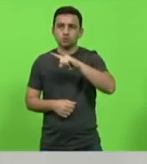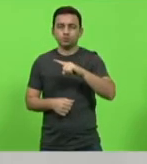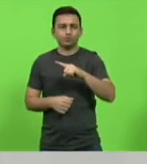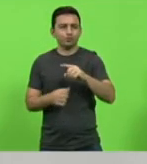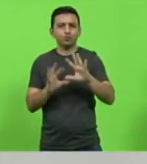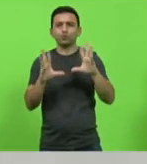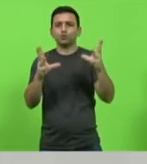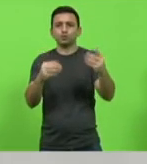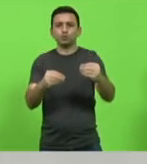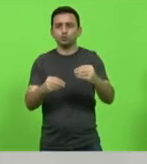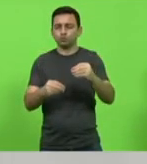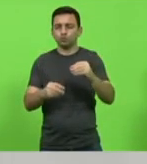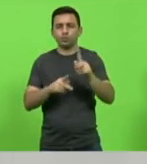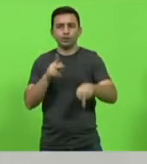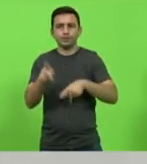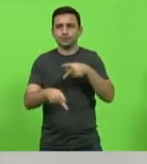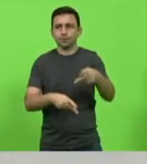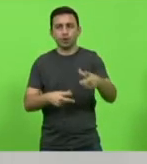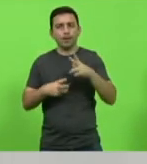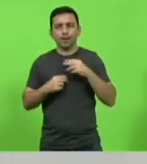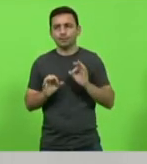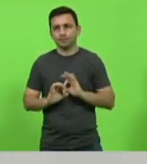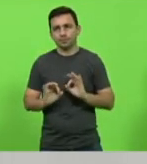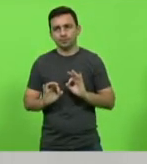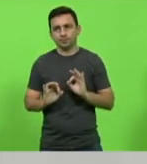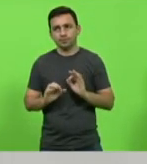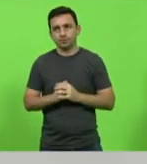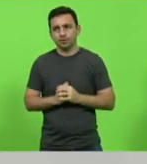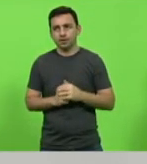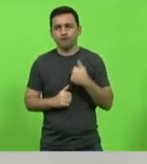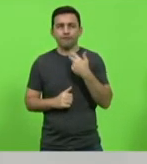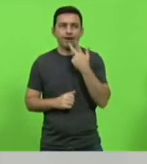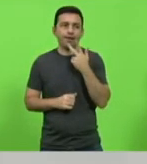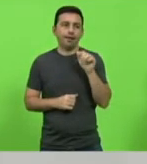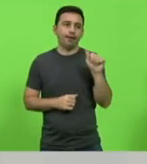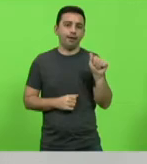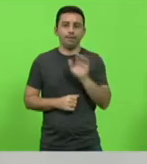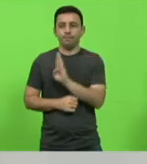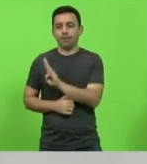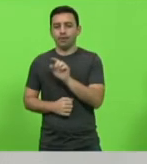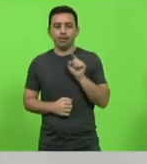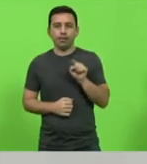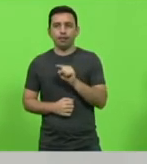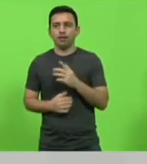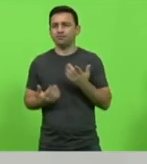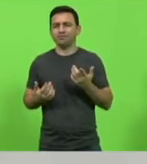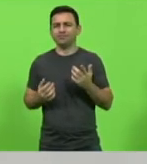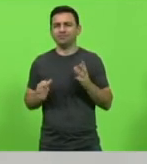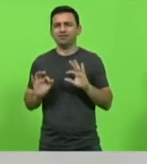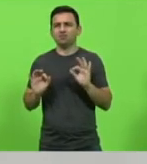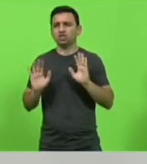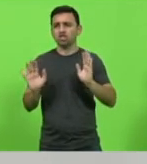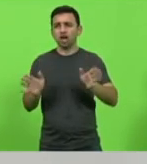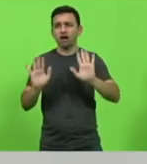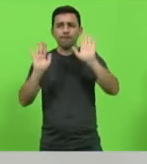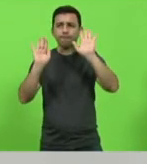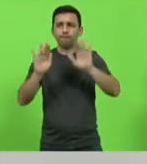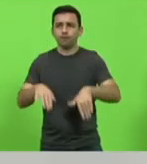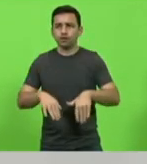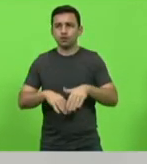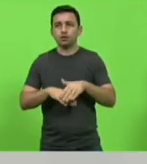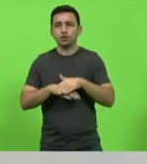Catarinense merece não estou falando a favor de A ou B porque os devidos julgamentos foram concluídos